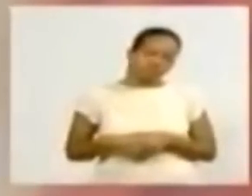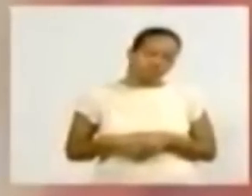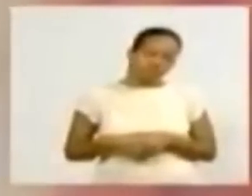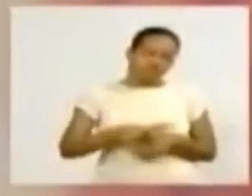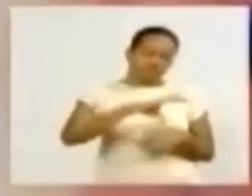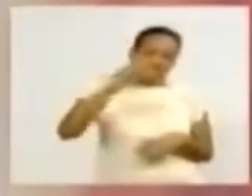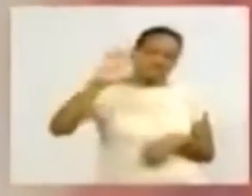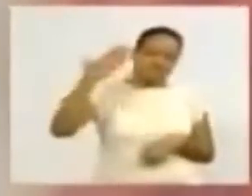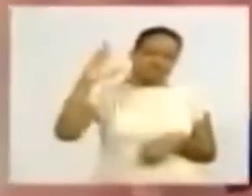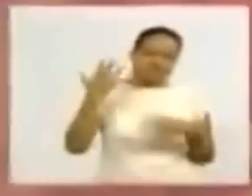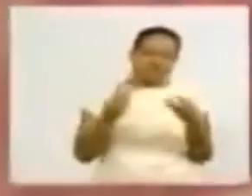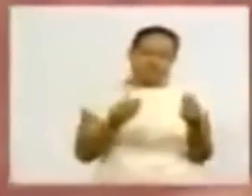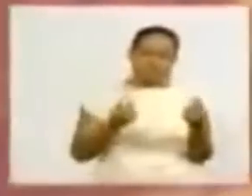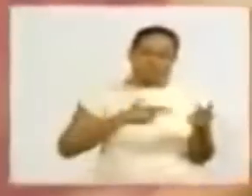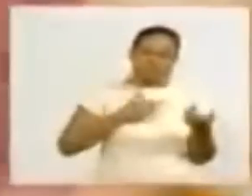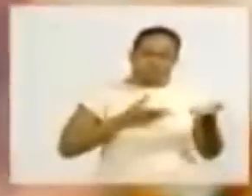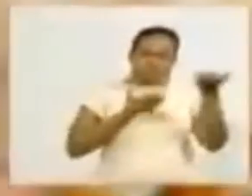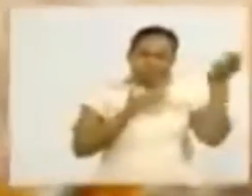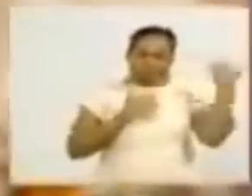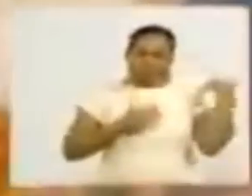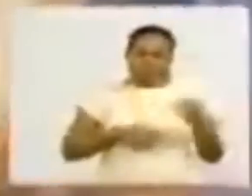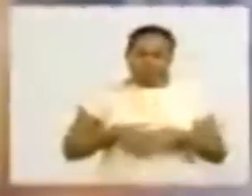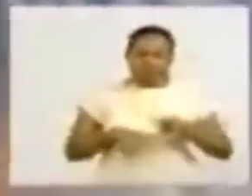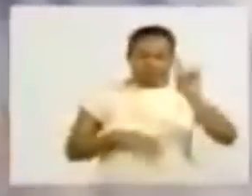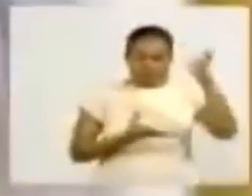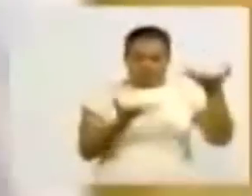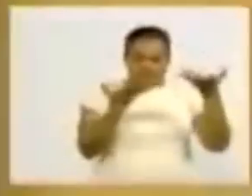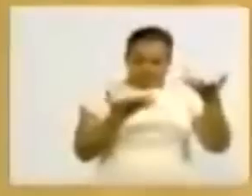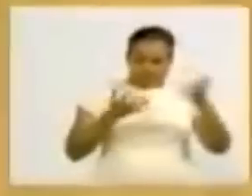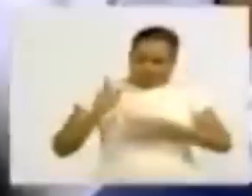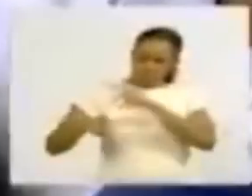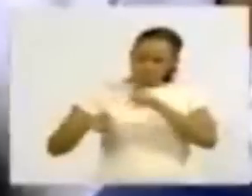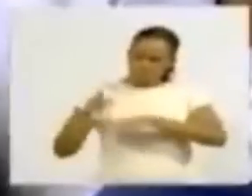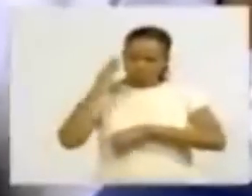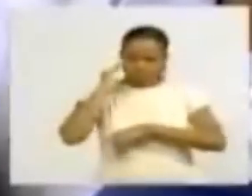tantas divindades profanas que existiam naquela época.